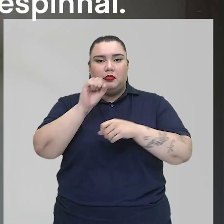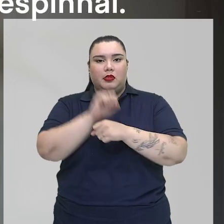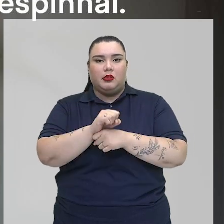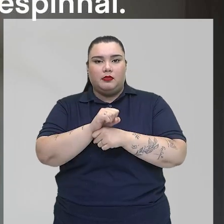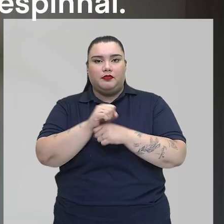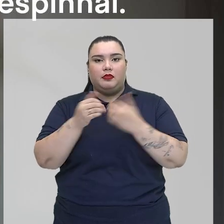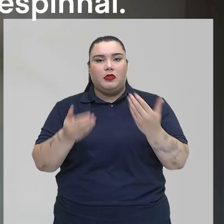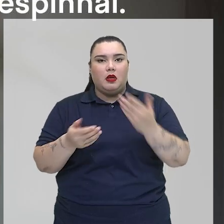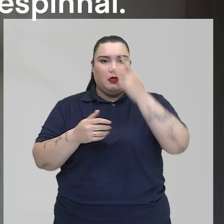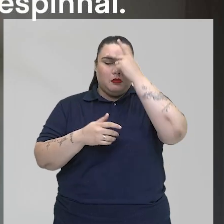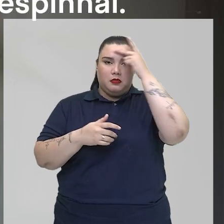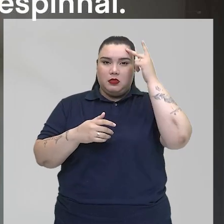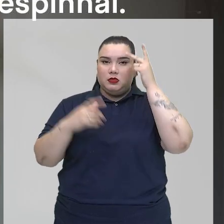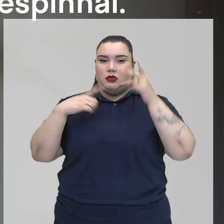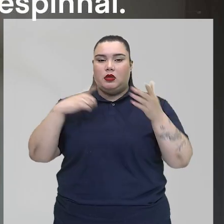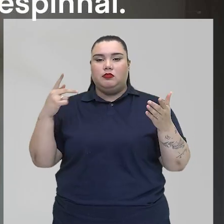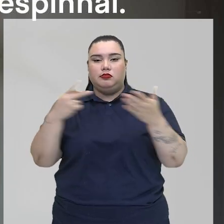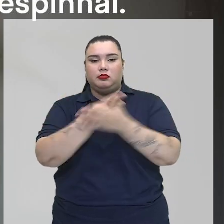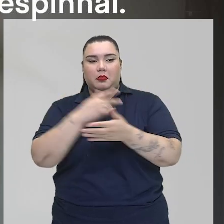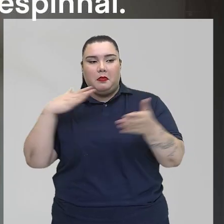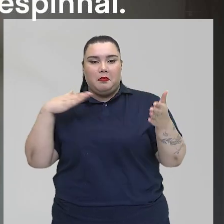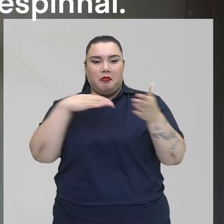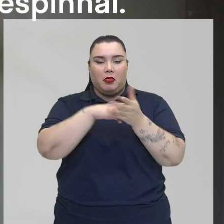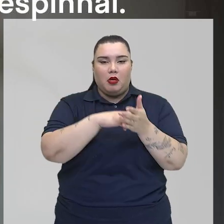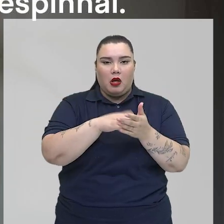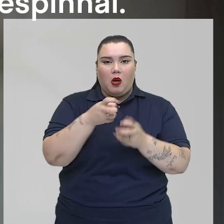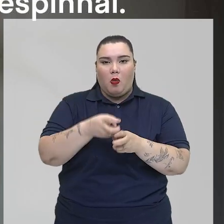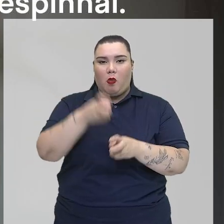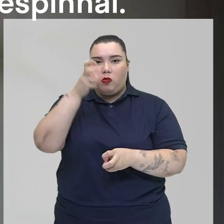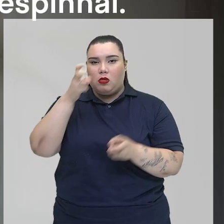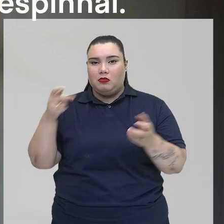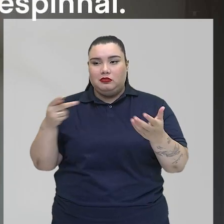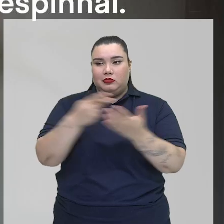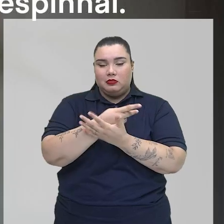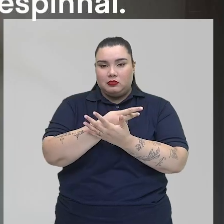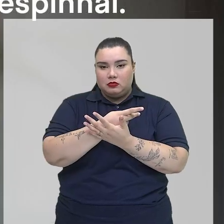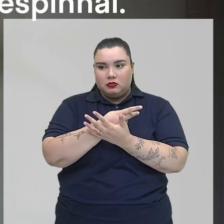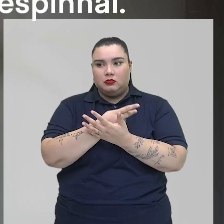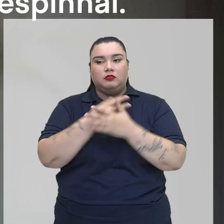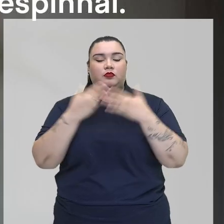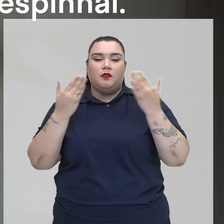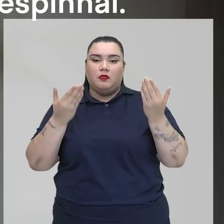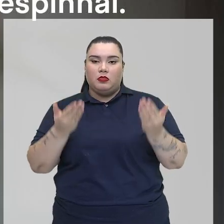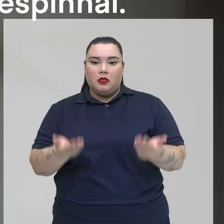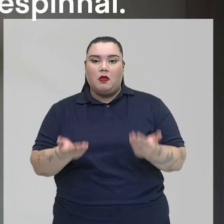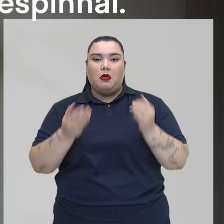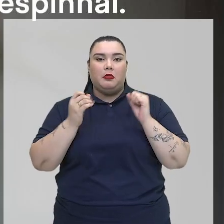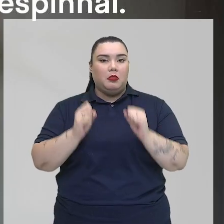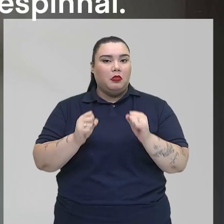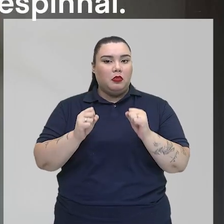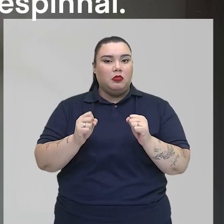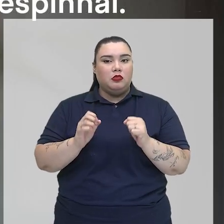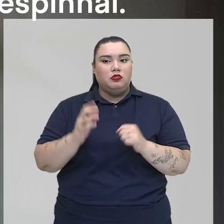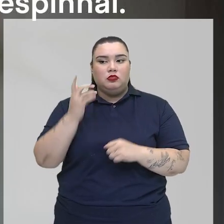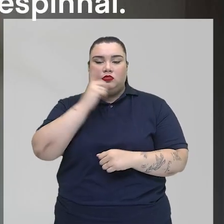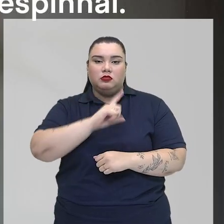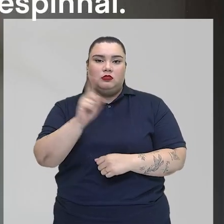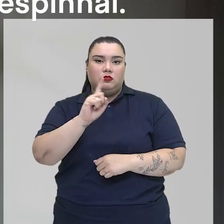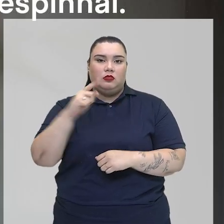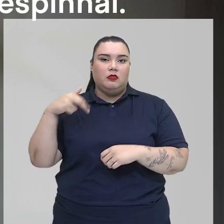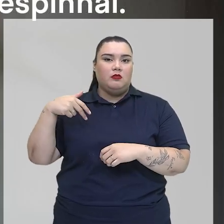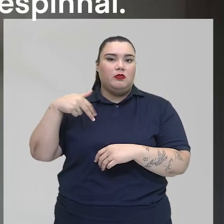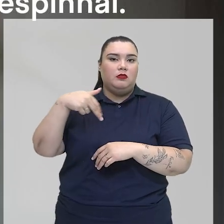pessoa que geralmente se acidenta e machuca a sua coluna, muito provavelmente ela não vai conseguir